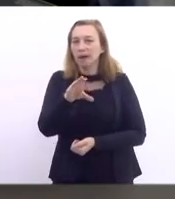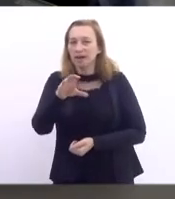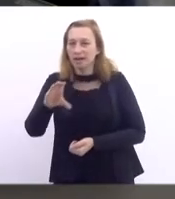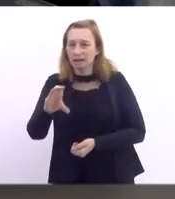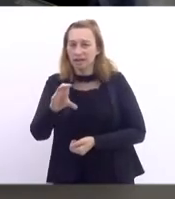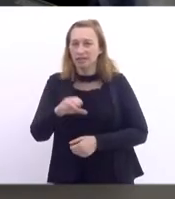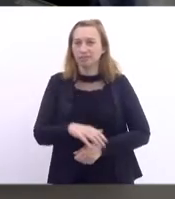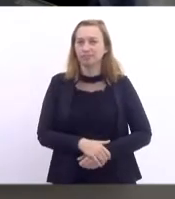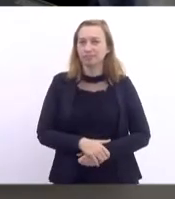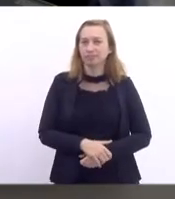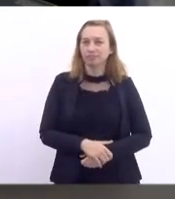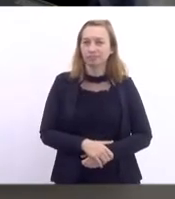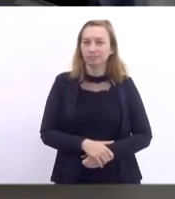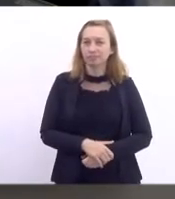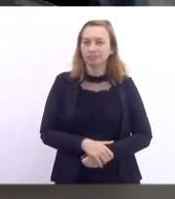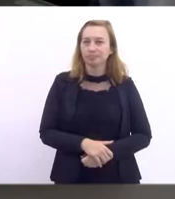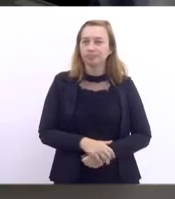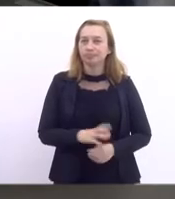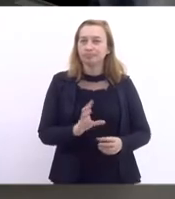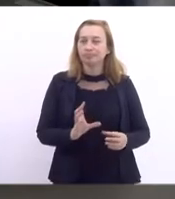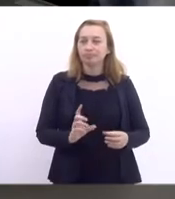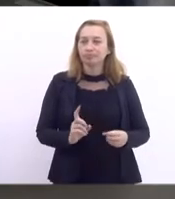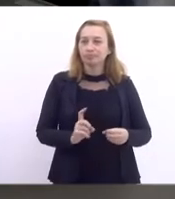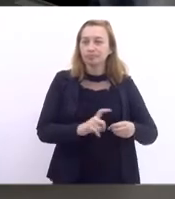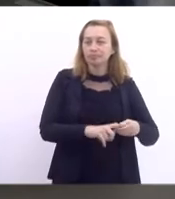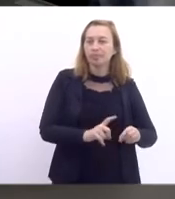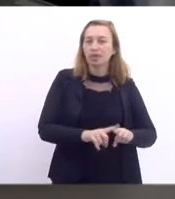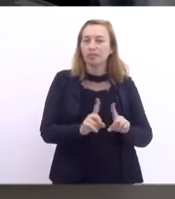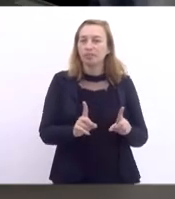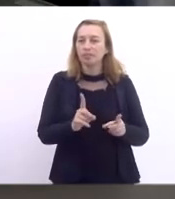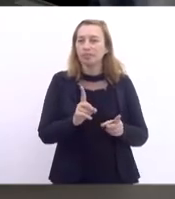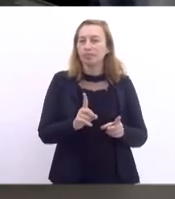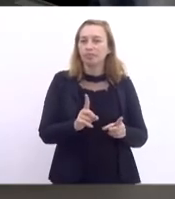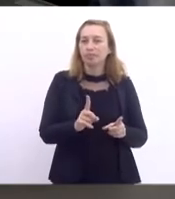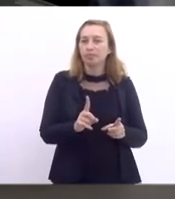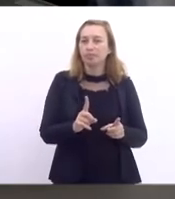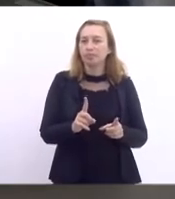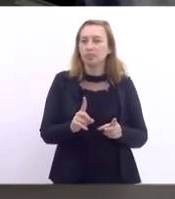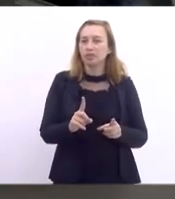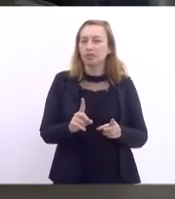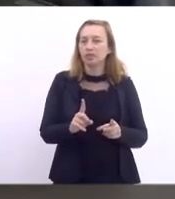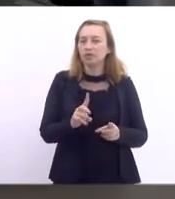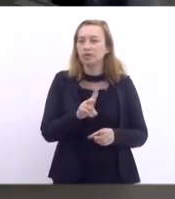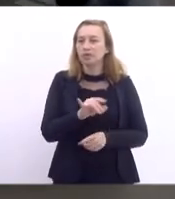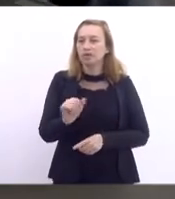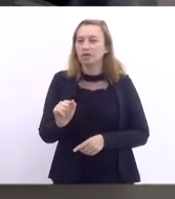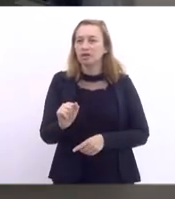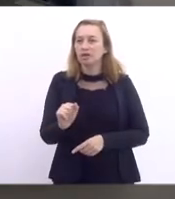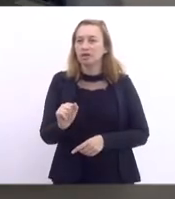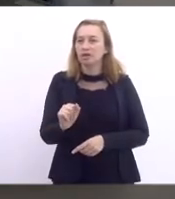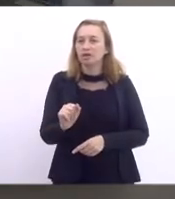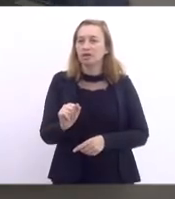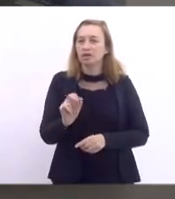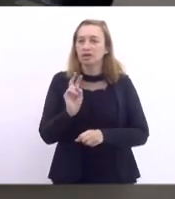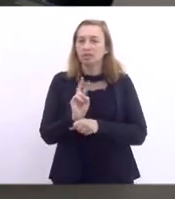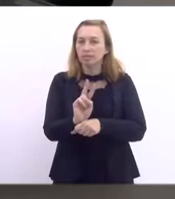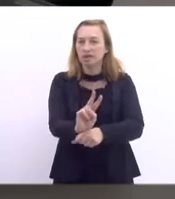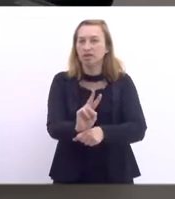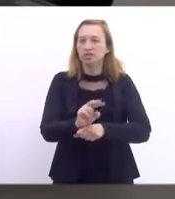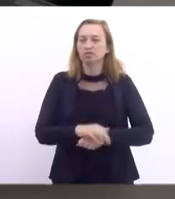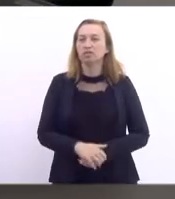parque era convênio né mas a contrapartida foi via empréstimo